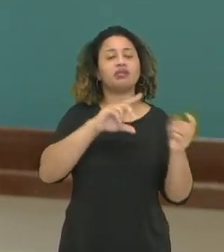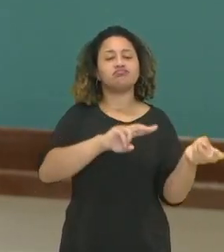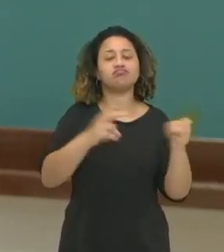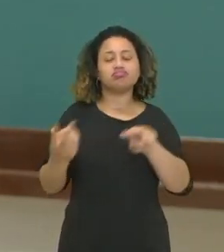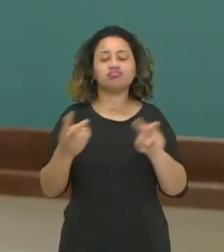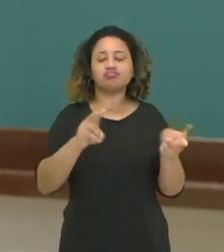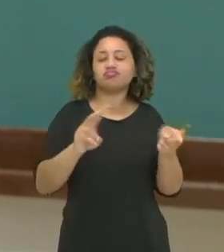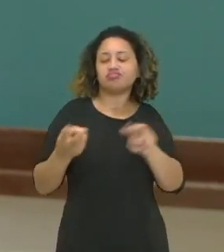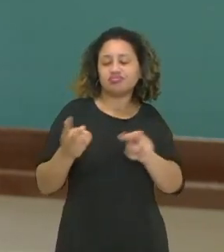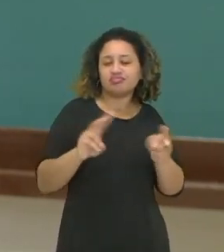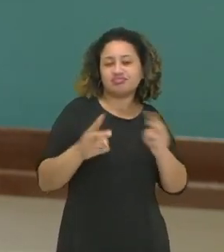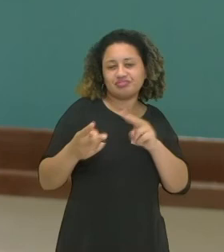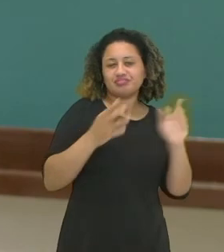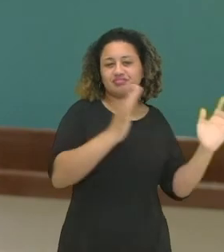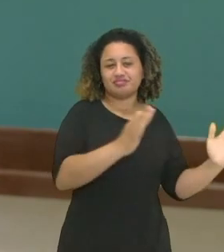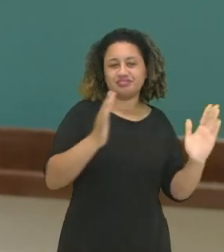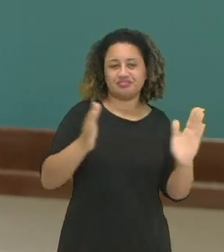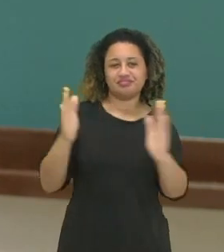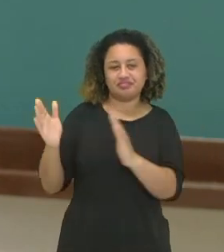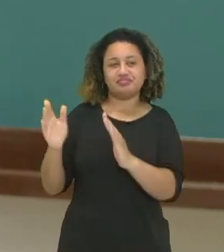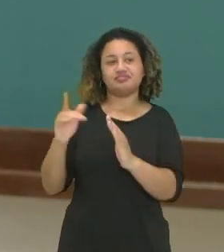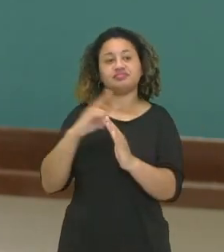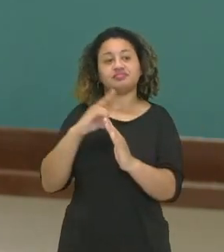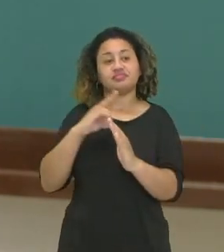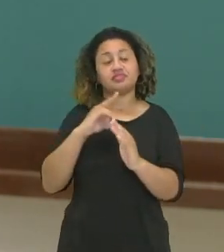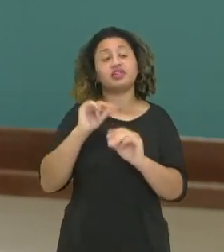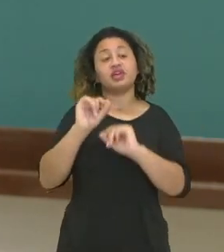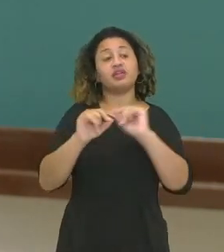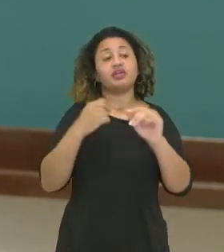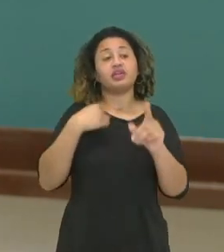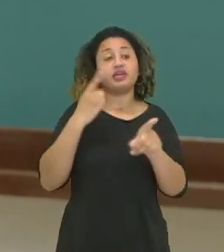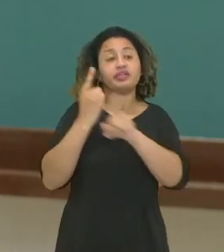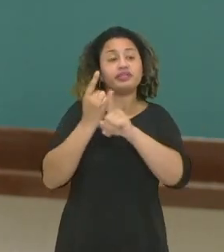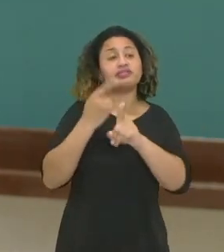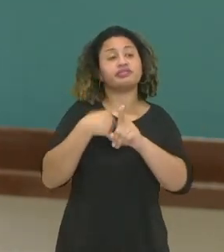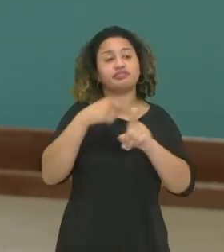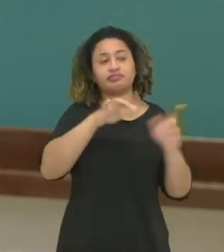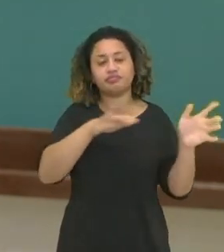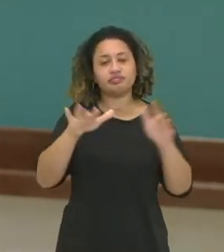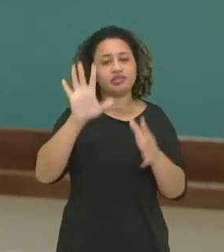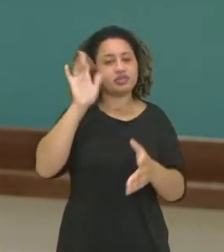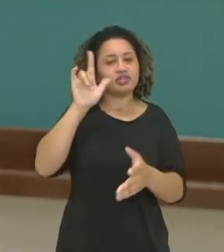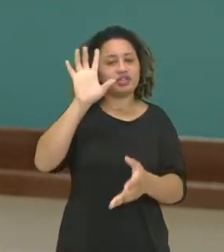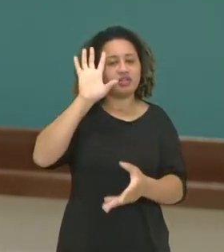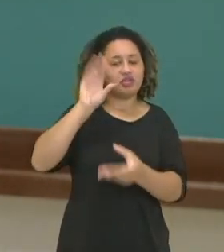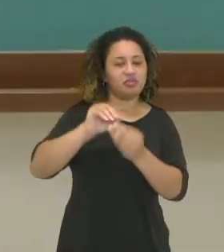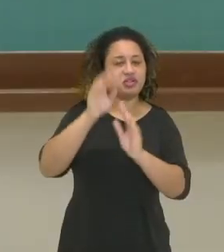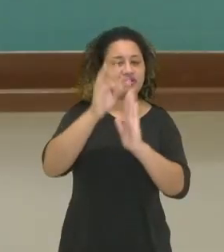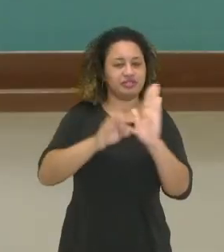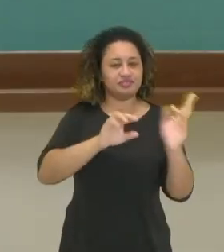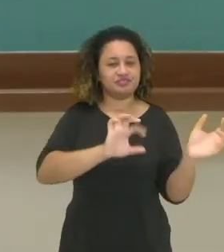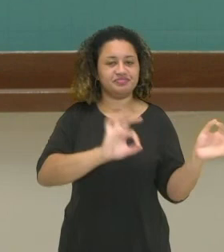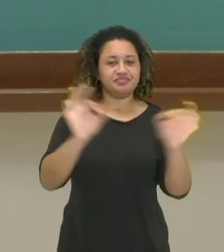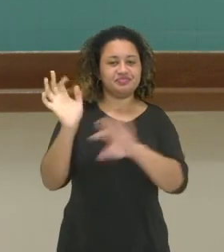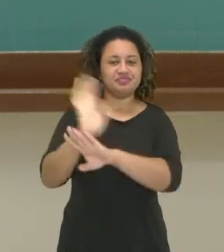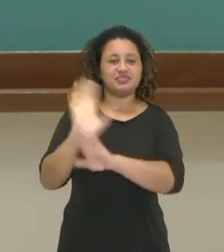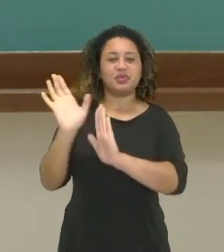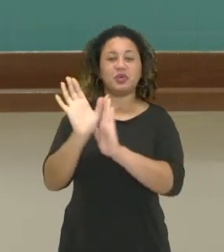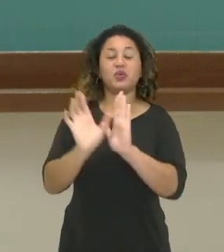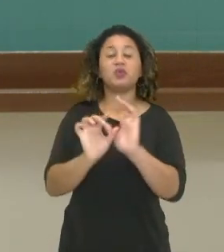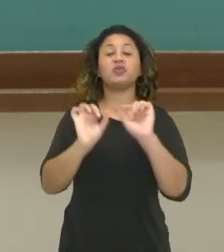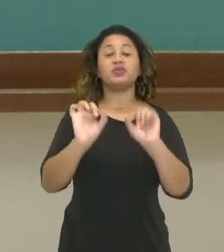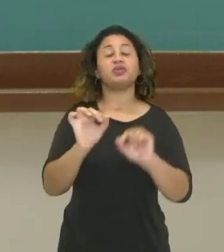transição. Realizamos inferências contextuais para a compreensão do texto. Neste vídeo falamos